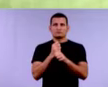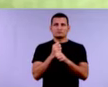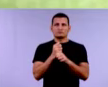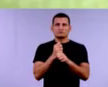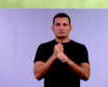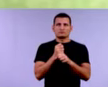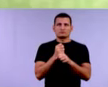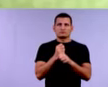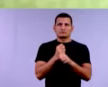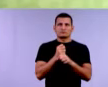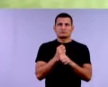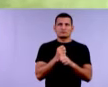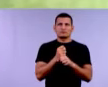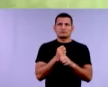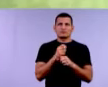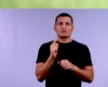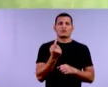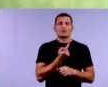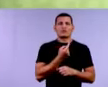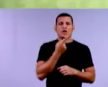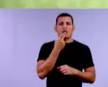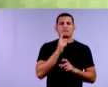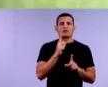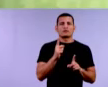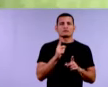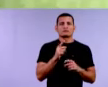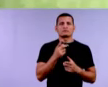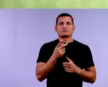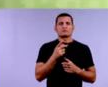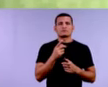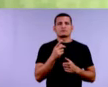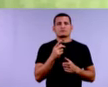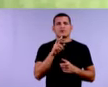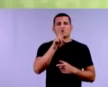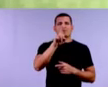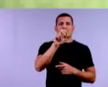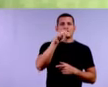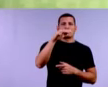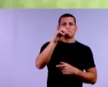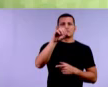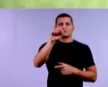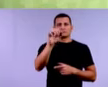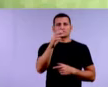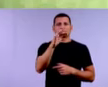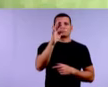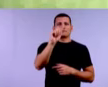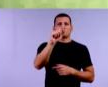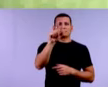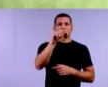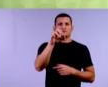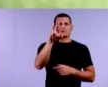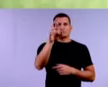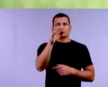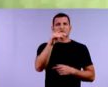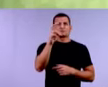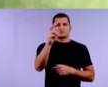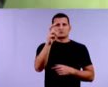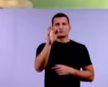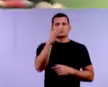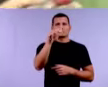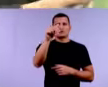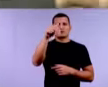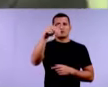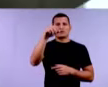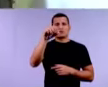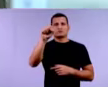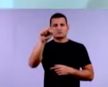falamos vamos fazer 5 anos. Não é assim? Vão fazer 5 anos. Nós não falamos, nós vai fazer 5